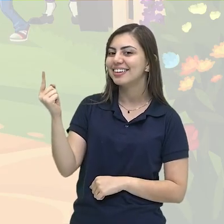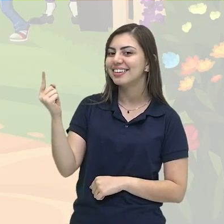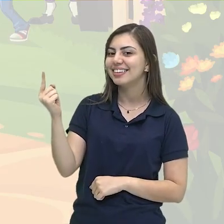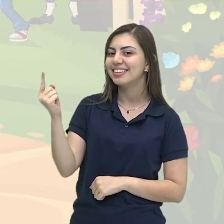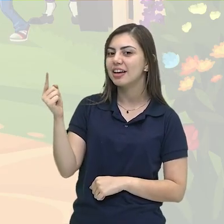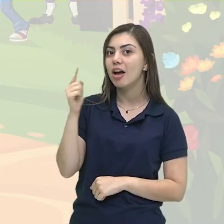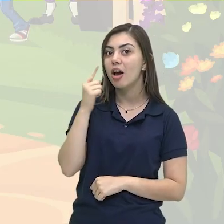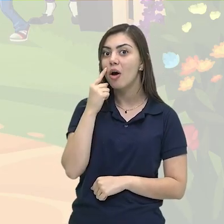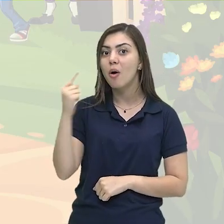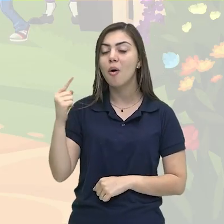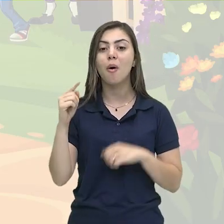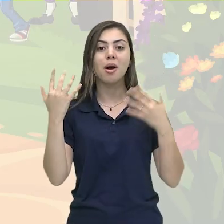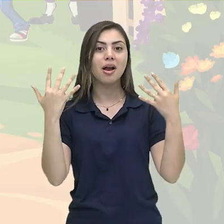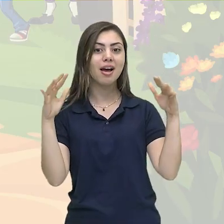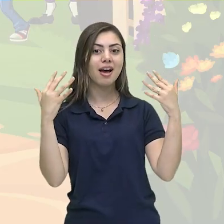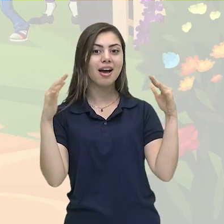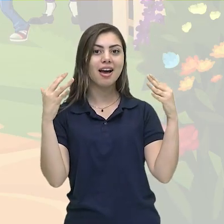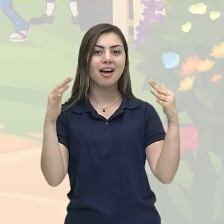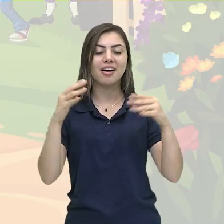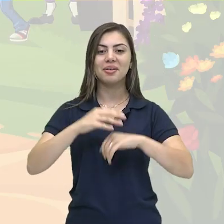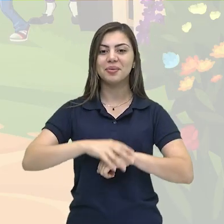Olha o bracinho dela aqui.